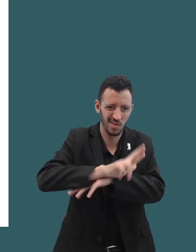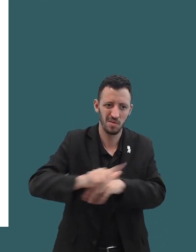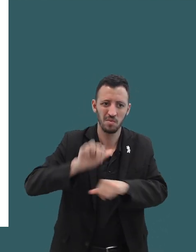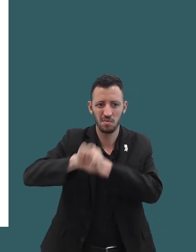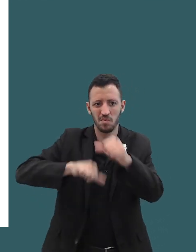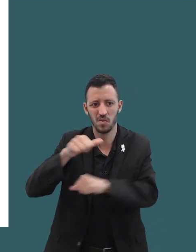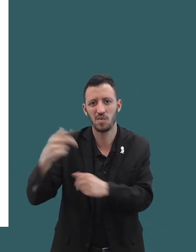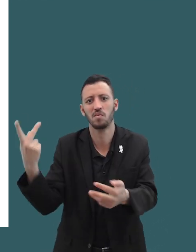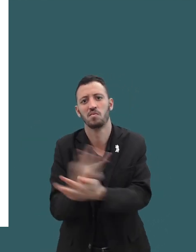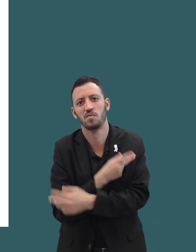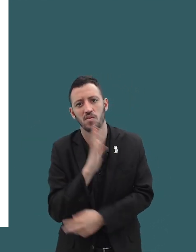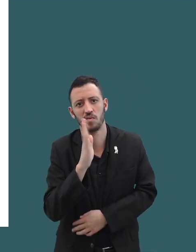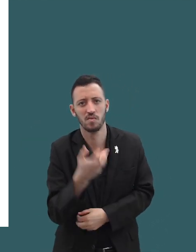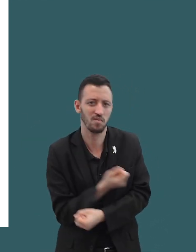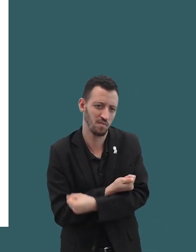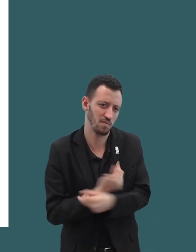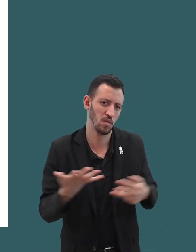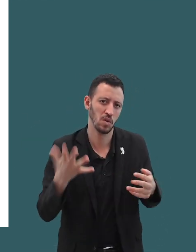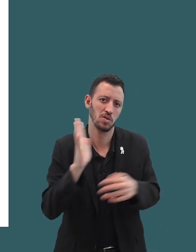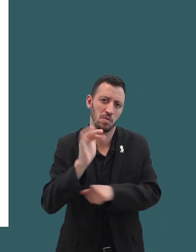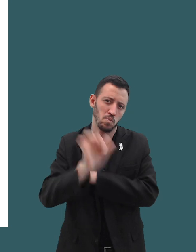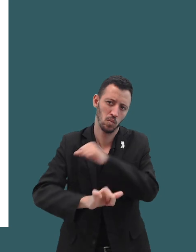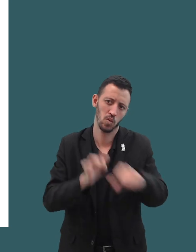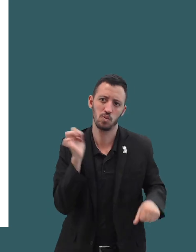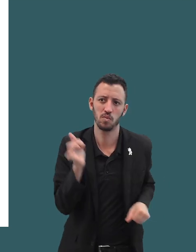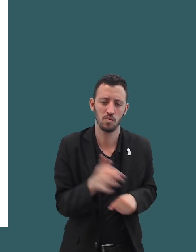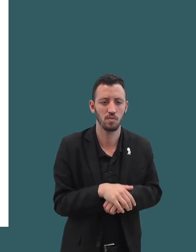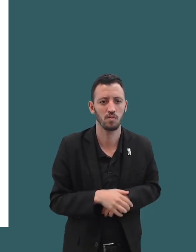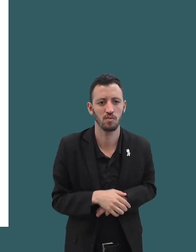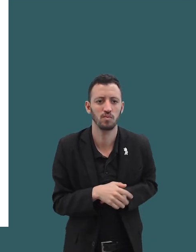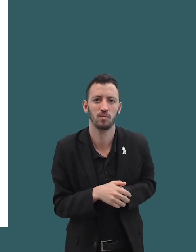de mudanças isso aconteceu. Muitas coisas mudaram. E aí,